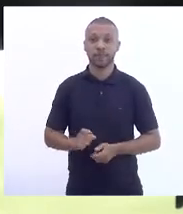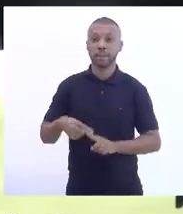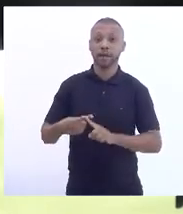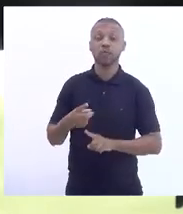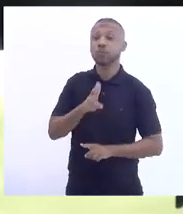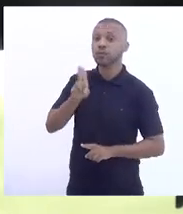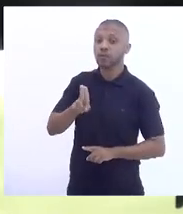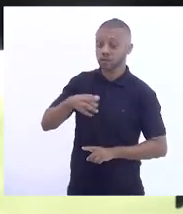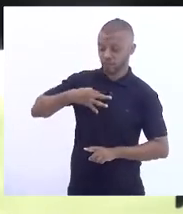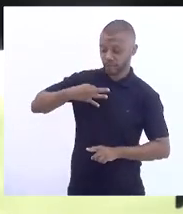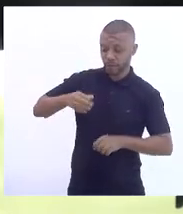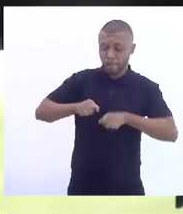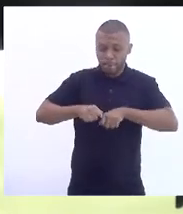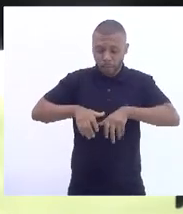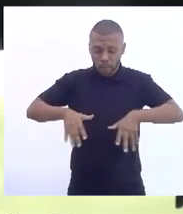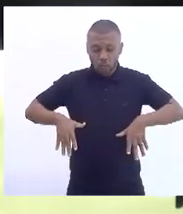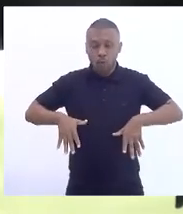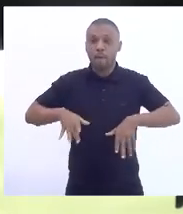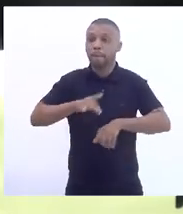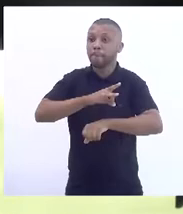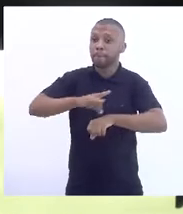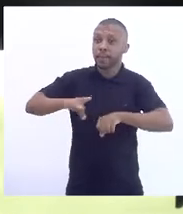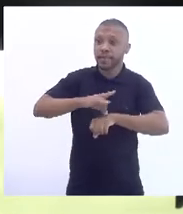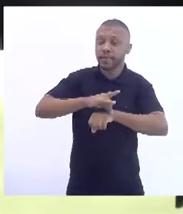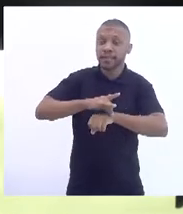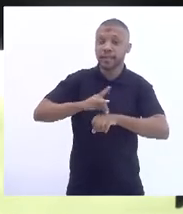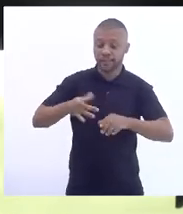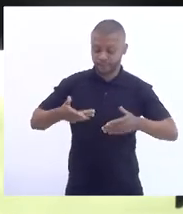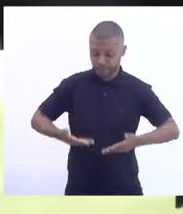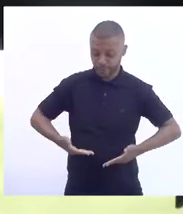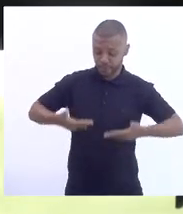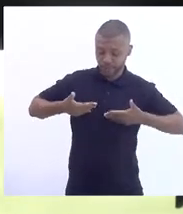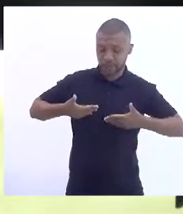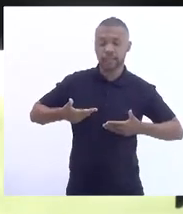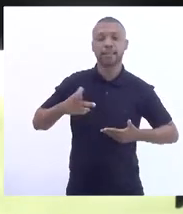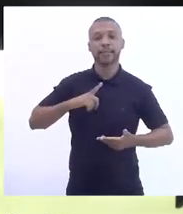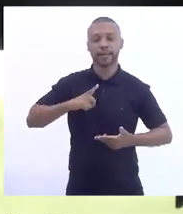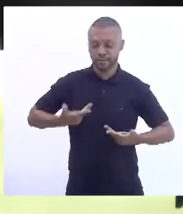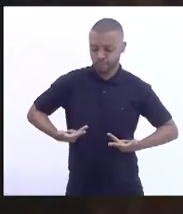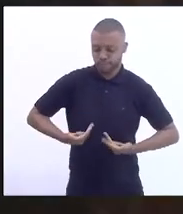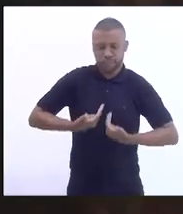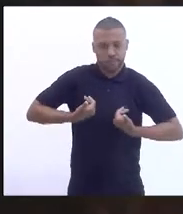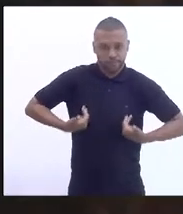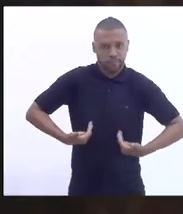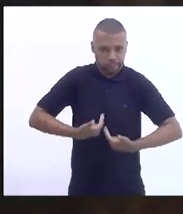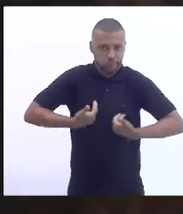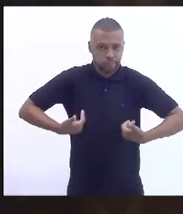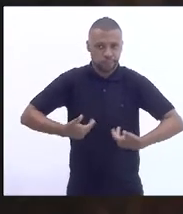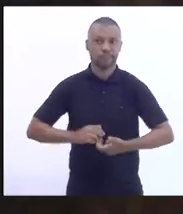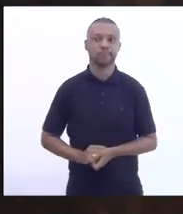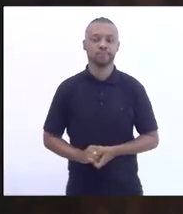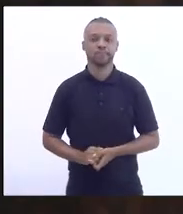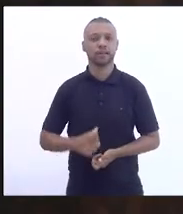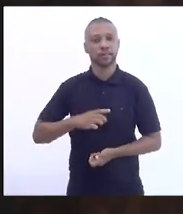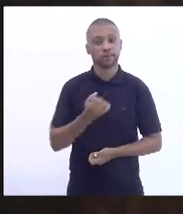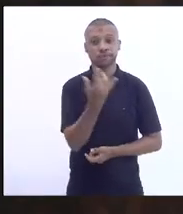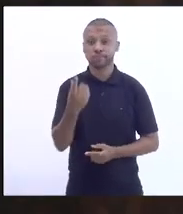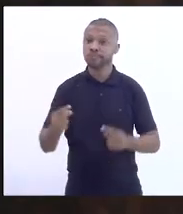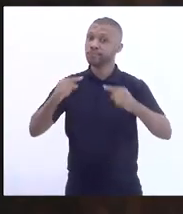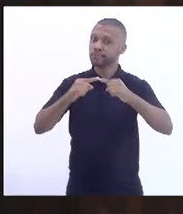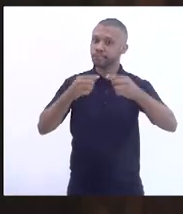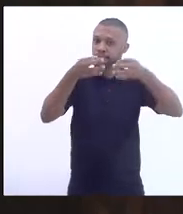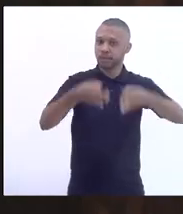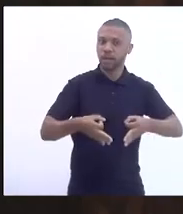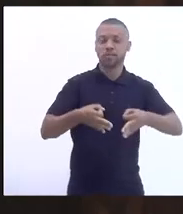vestido preto com estampa na parte superior em havendo número regimental teclado